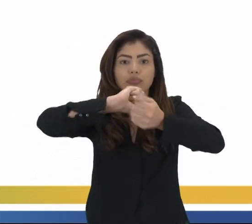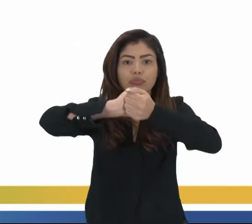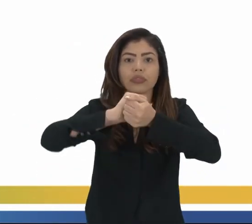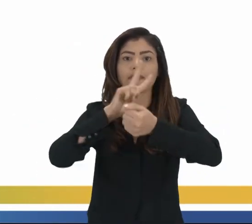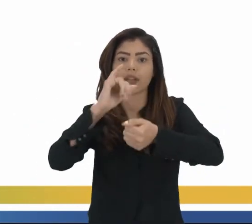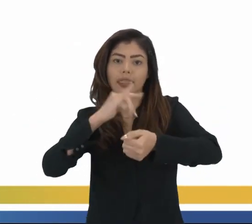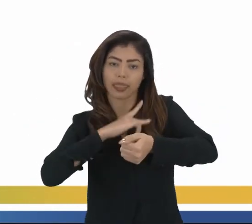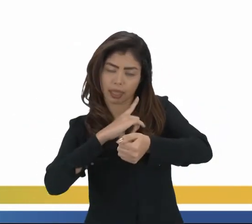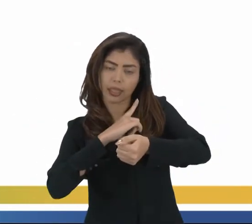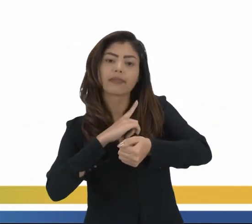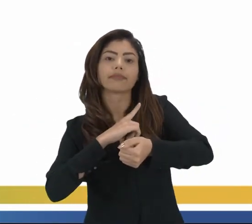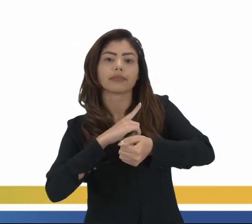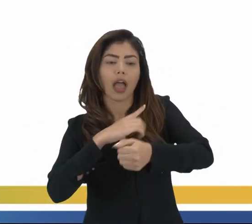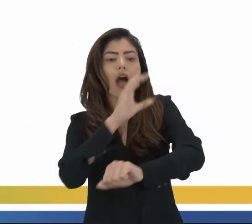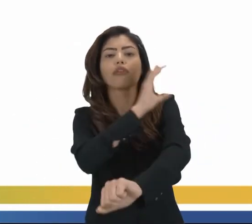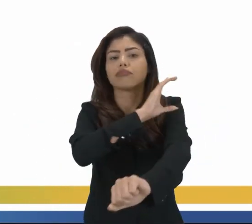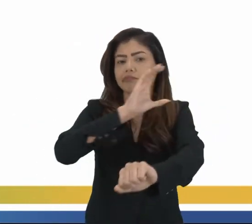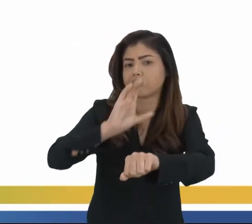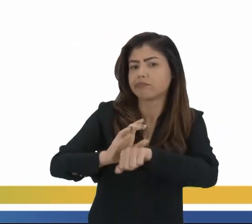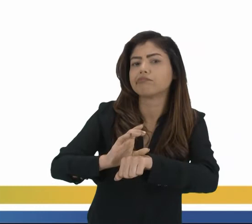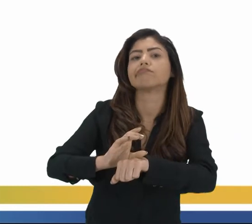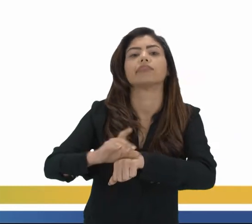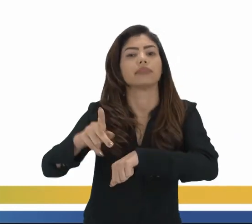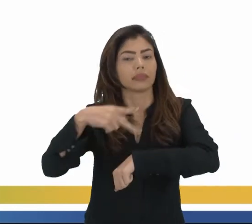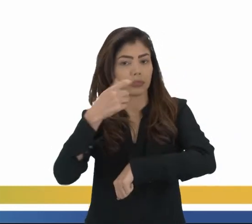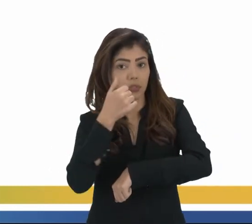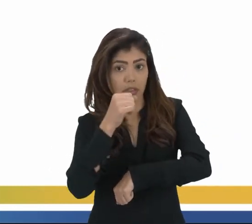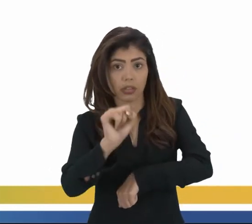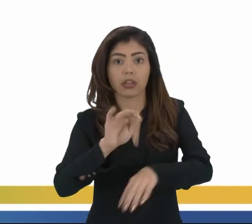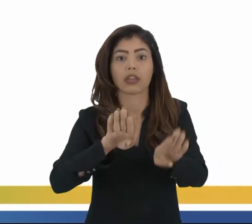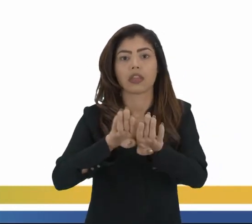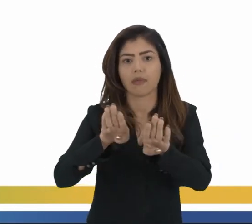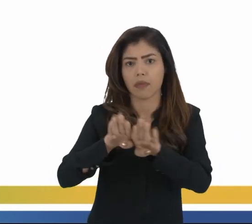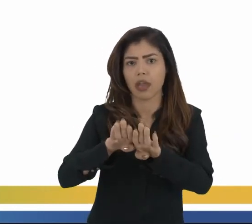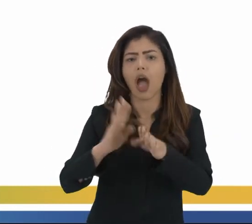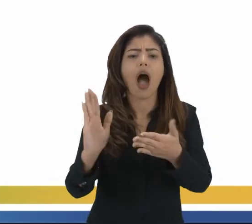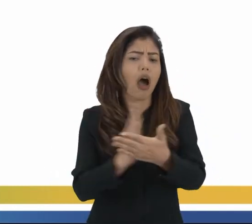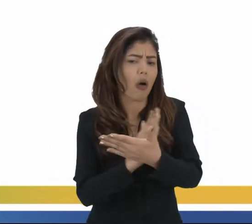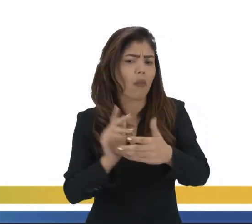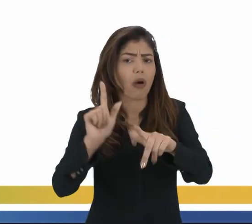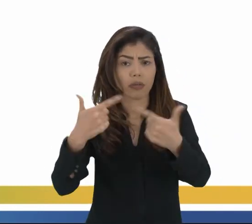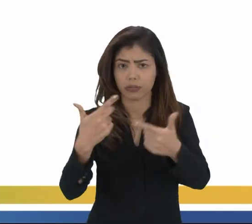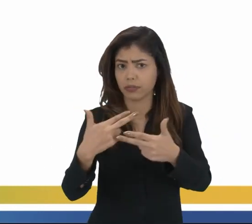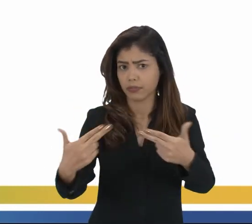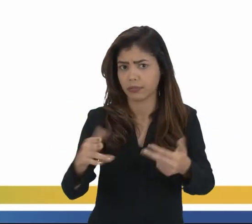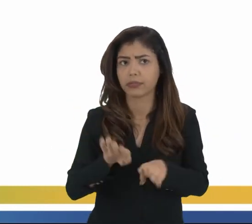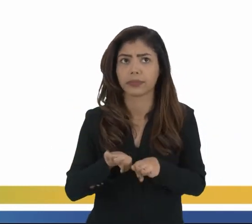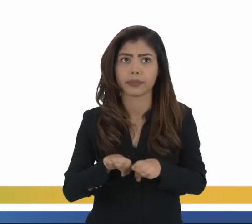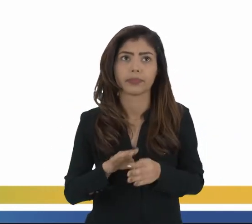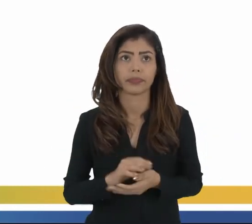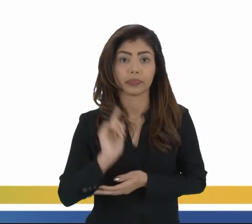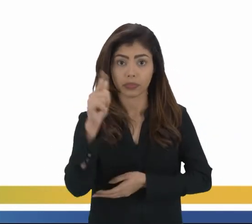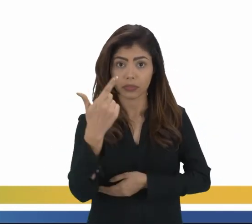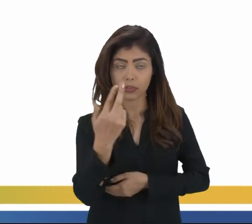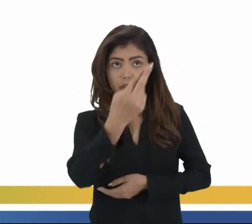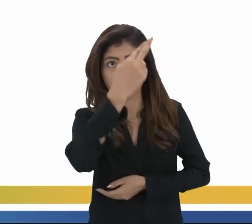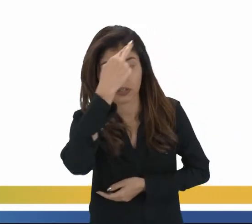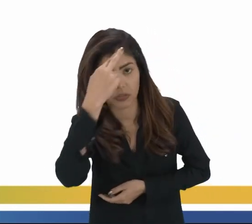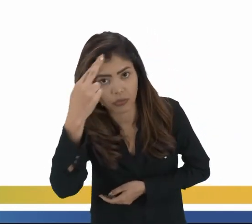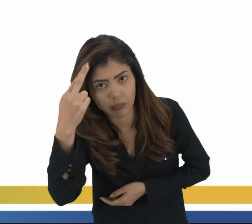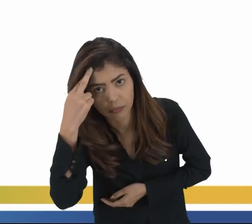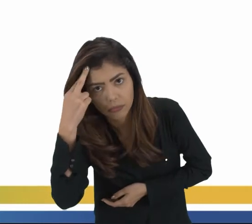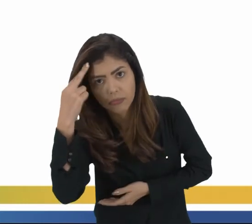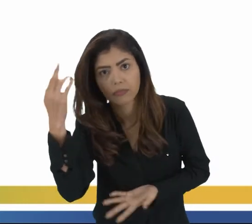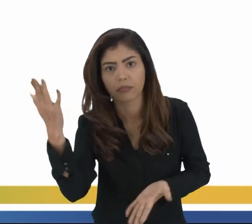adquirir um pouco dessa cultura, do idioma e de algumas outras coisas também. Um outro fator são os